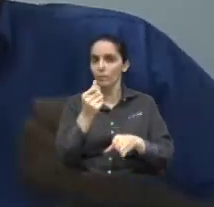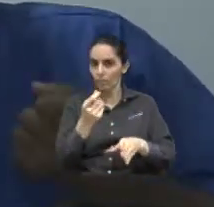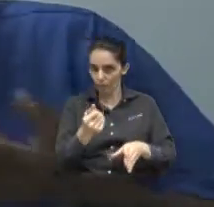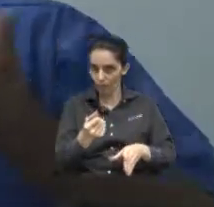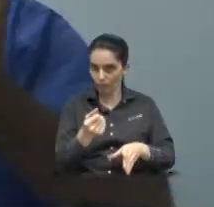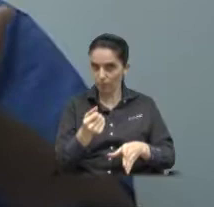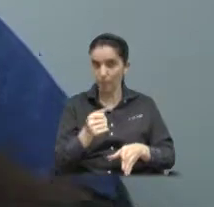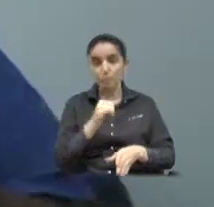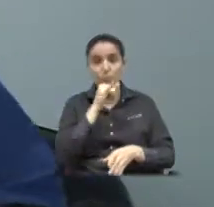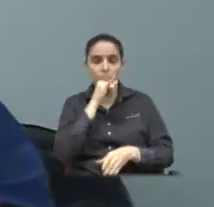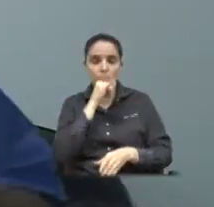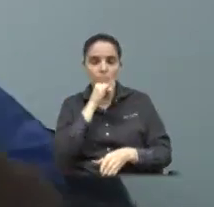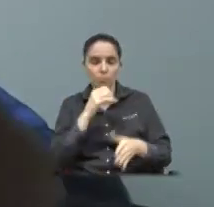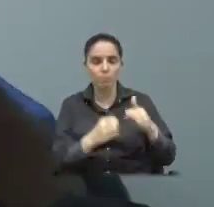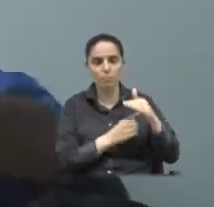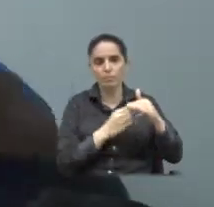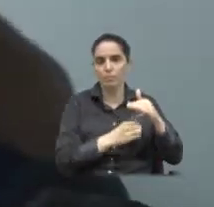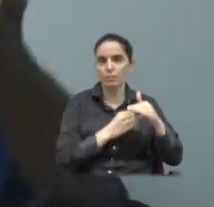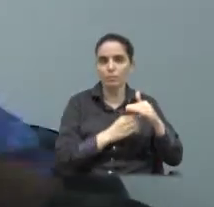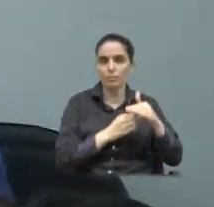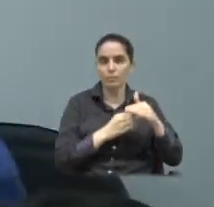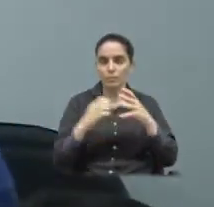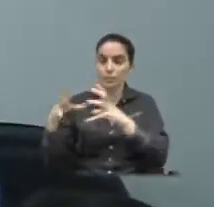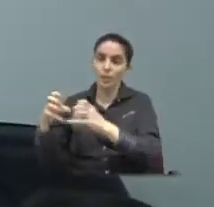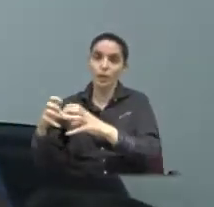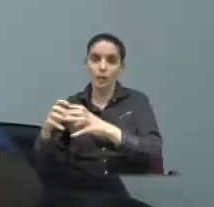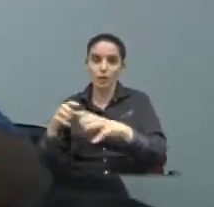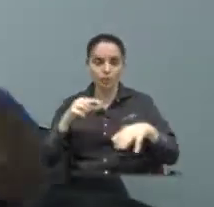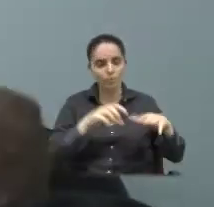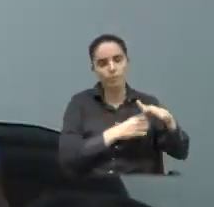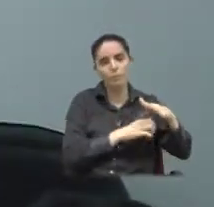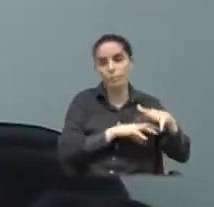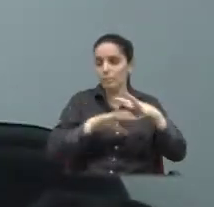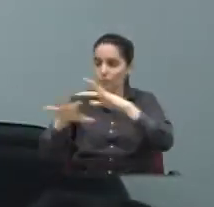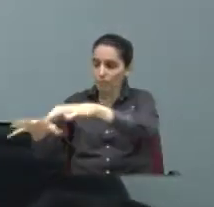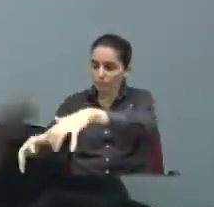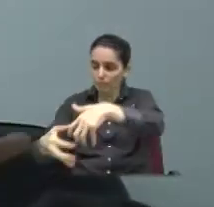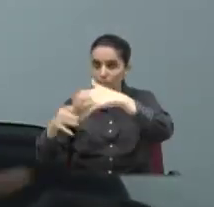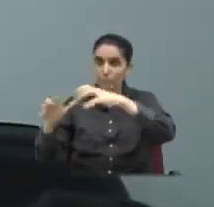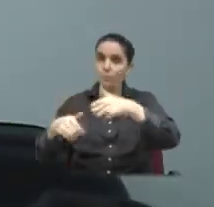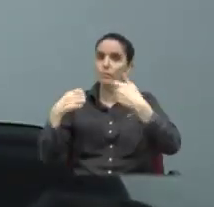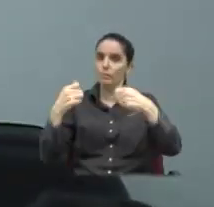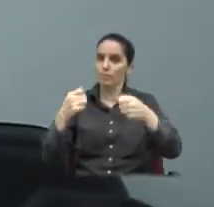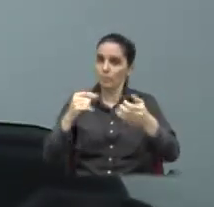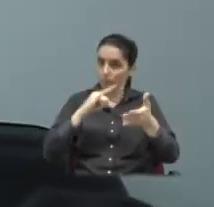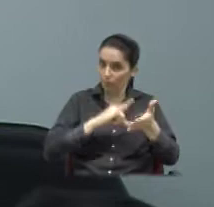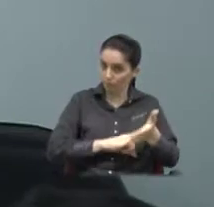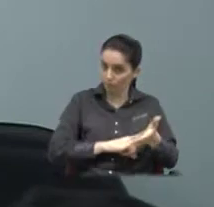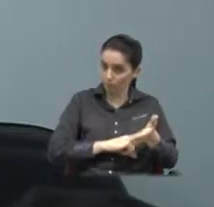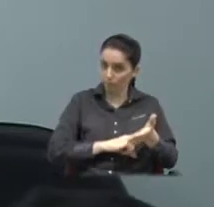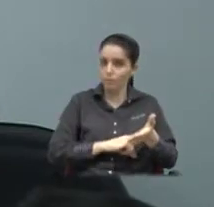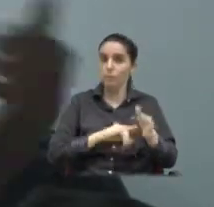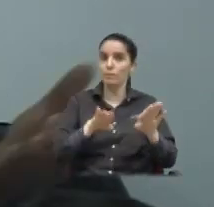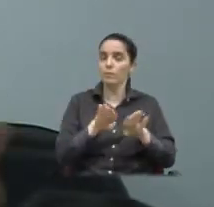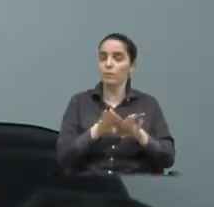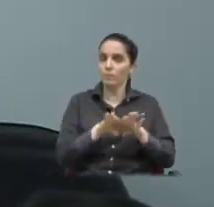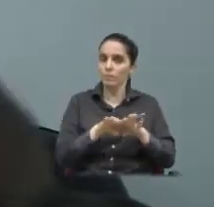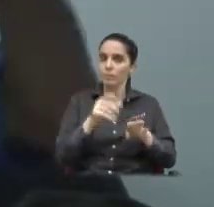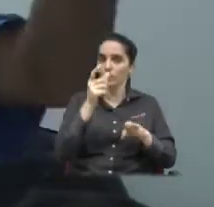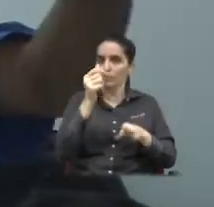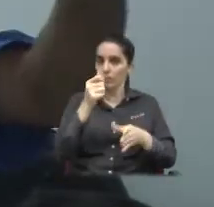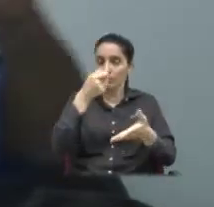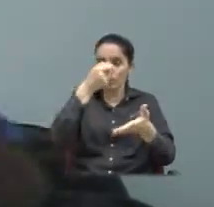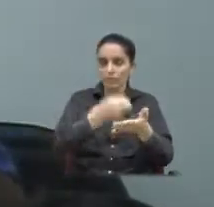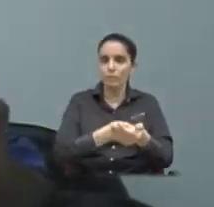Por exemplo, de repente uma empresa vai tirar argila de um determinado local, além da documentação, ela tem uma contrapartida financeira para o município e para o